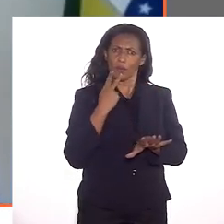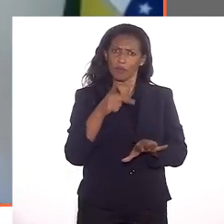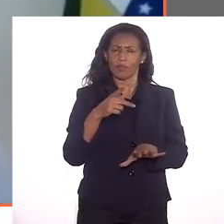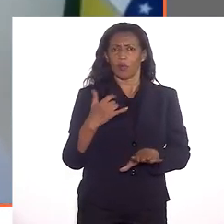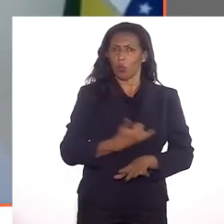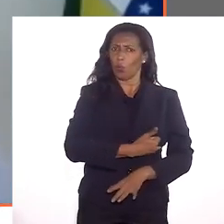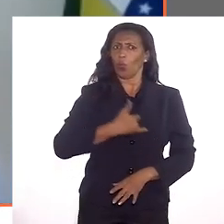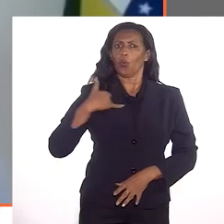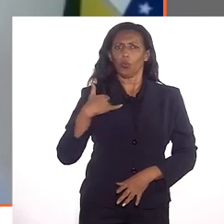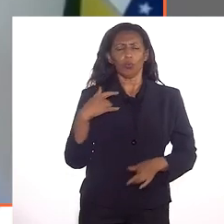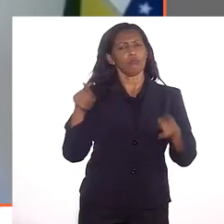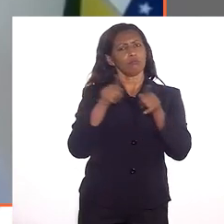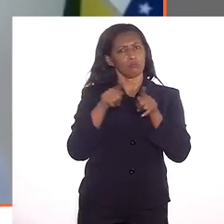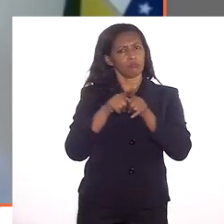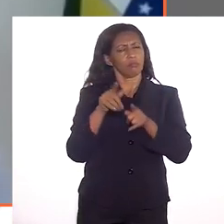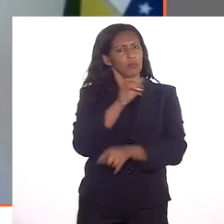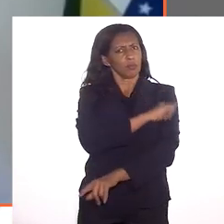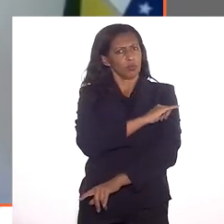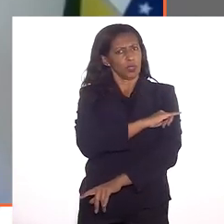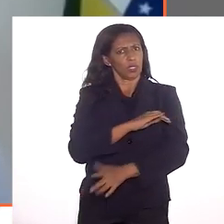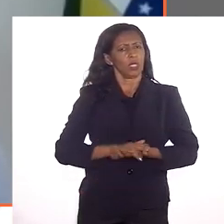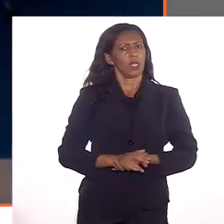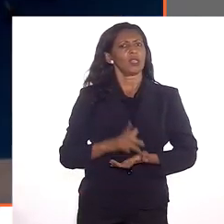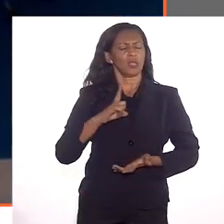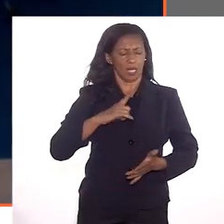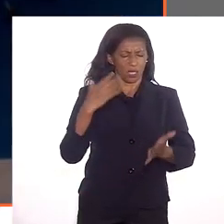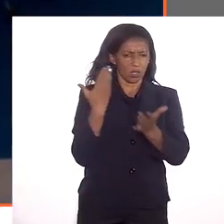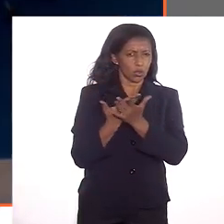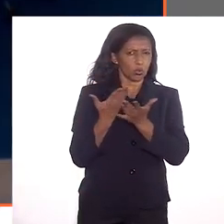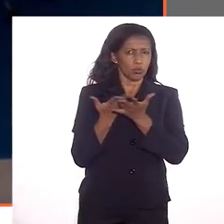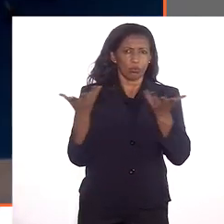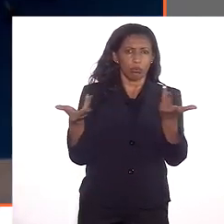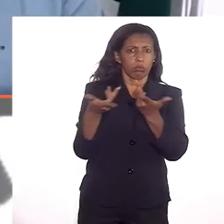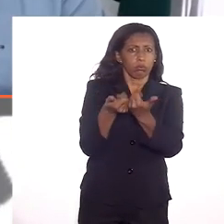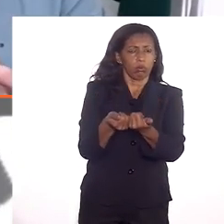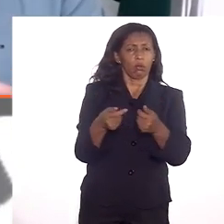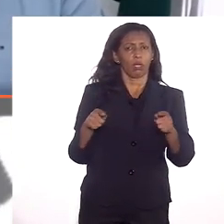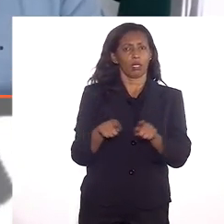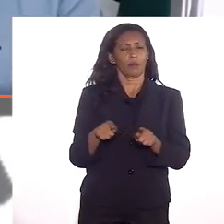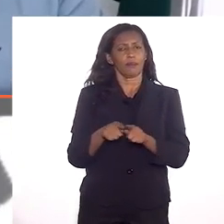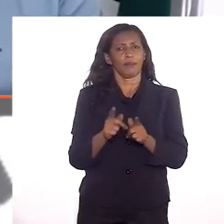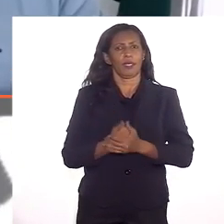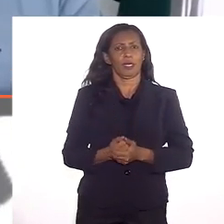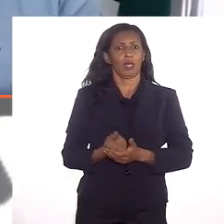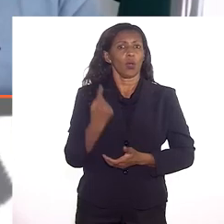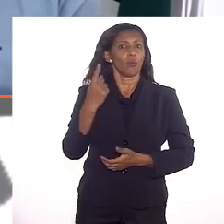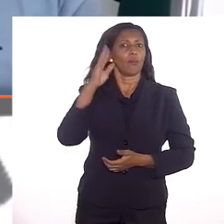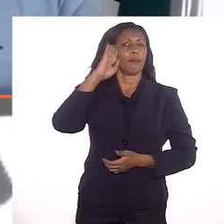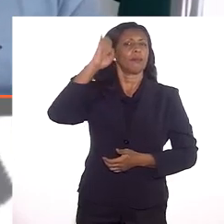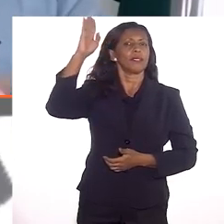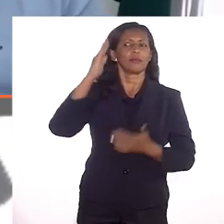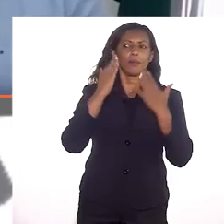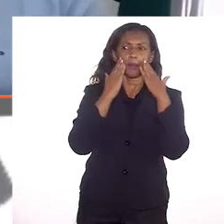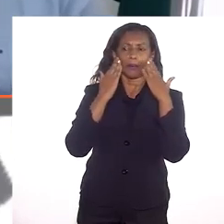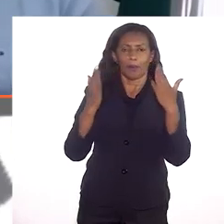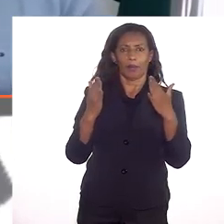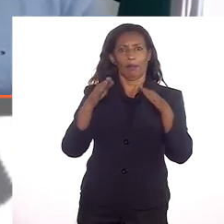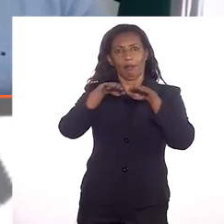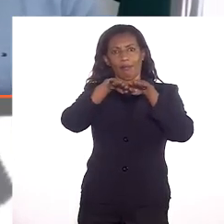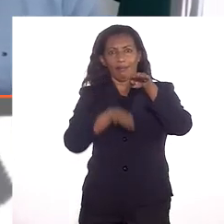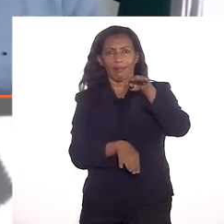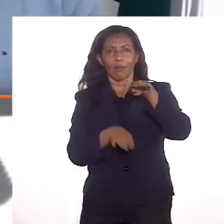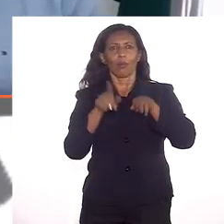é um orgulho do Rio de Janeiro, como a Rede da Maré, produz estudos relevantíssimos. Assim, uma das principais manifestações,